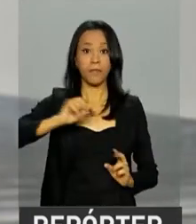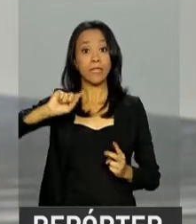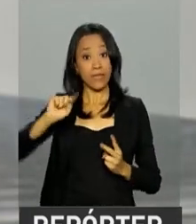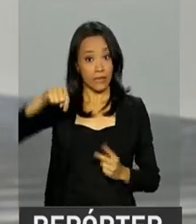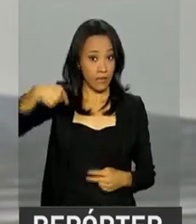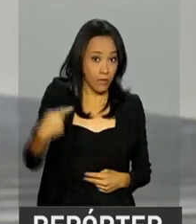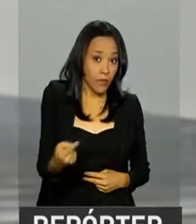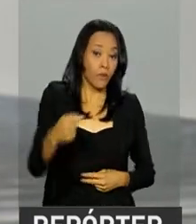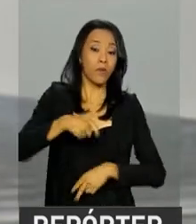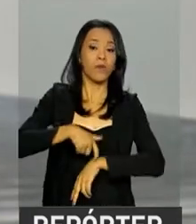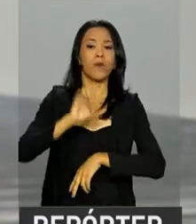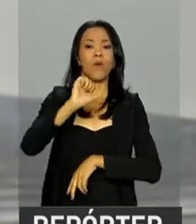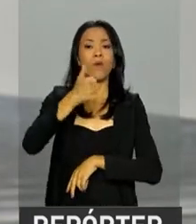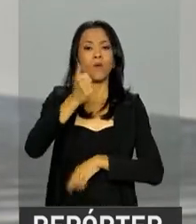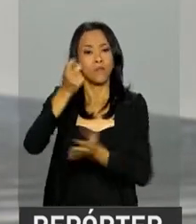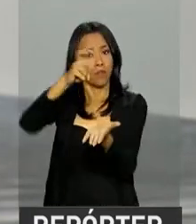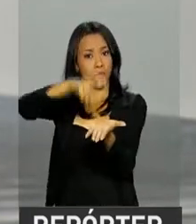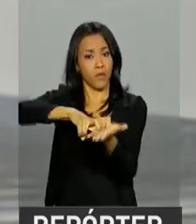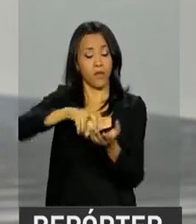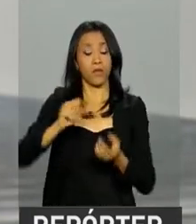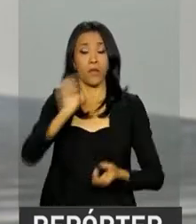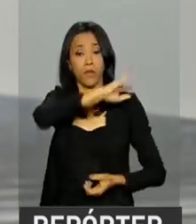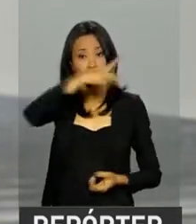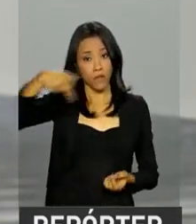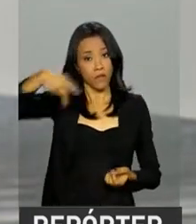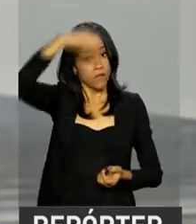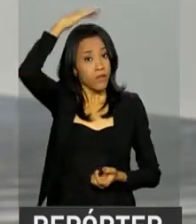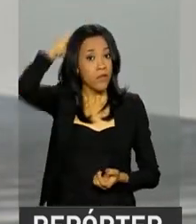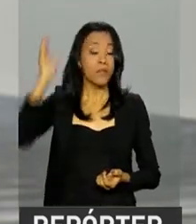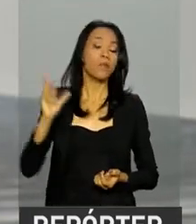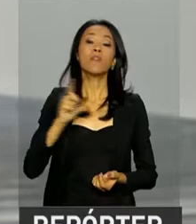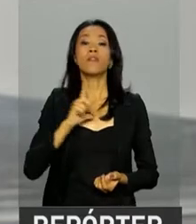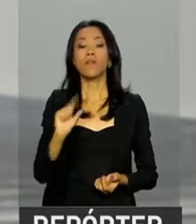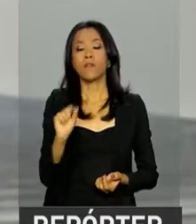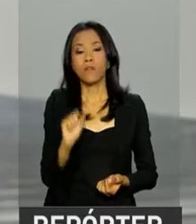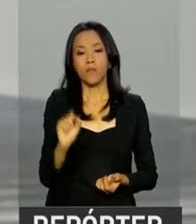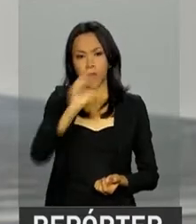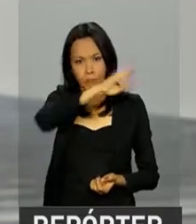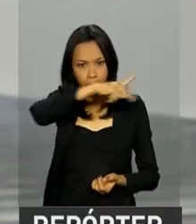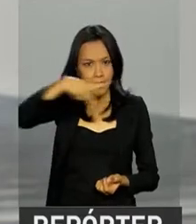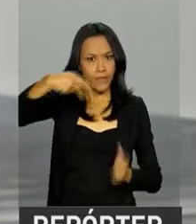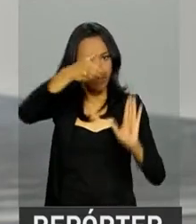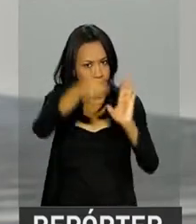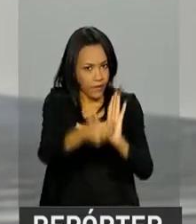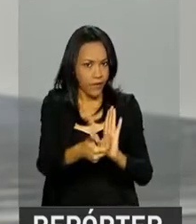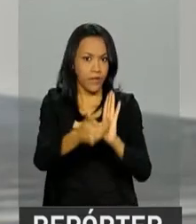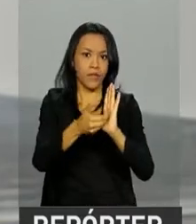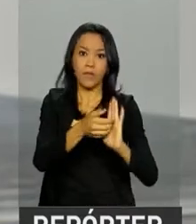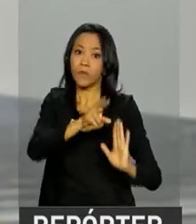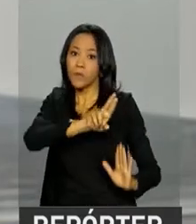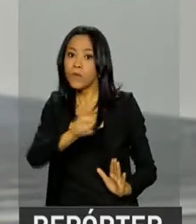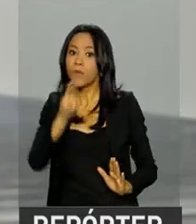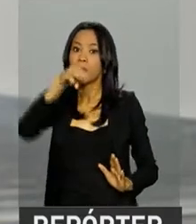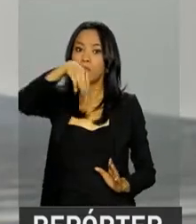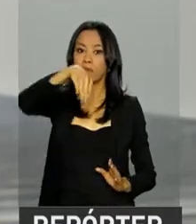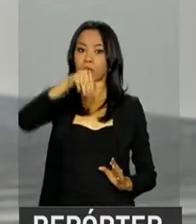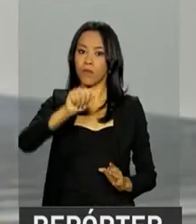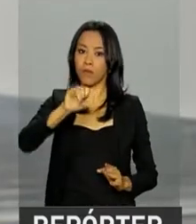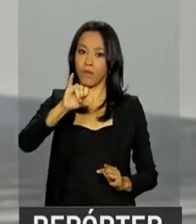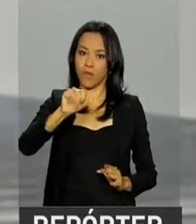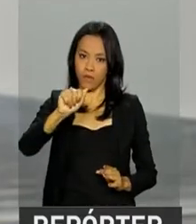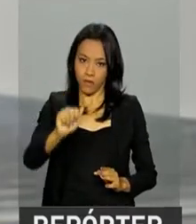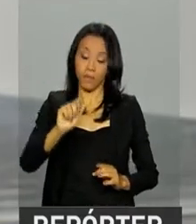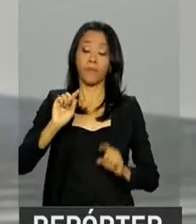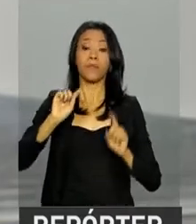seguida às 11 horas da manhã michel temer recebe o presidente da câmara deputado rodrigo maia na